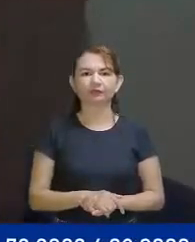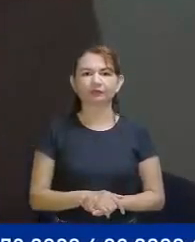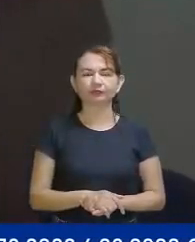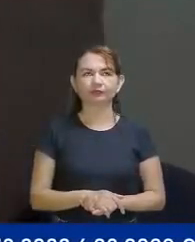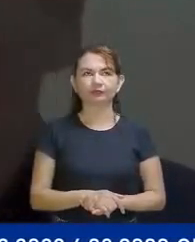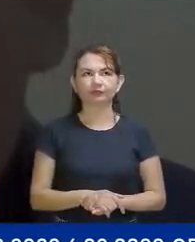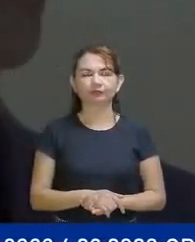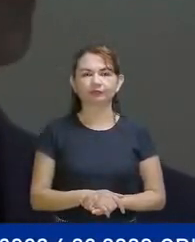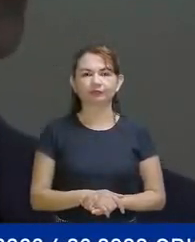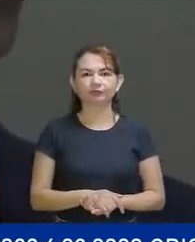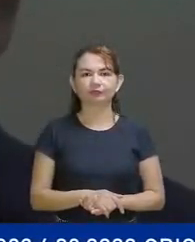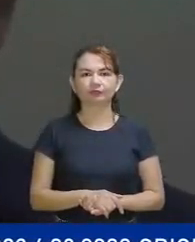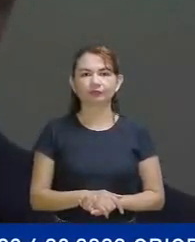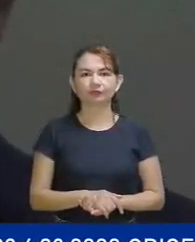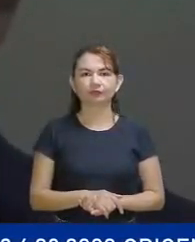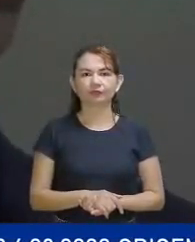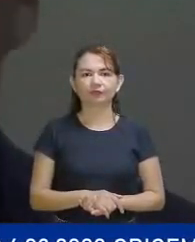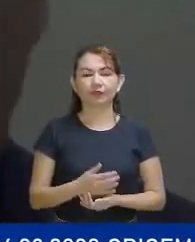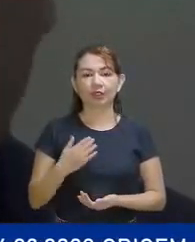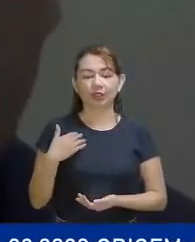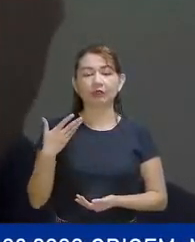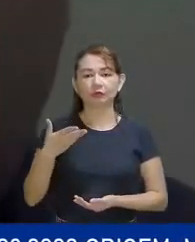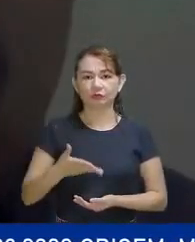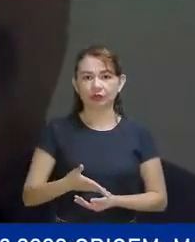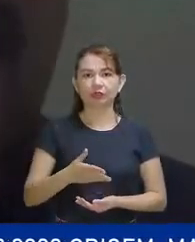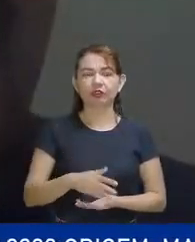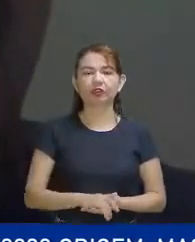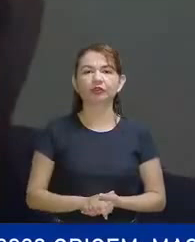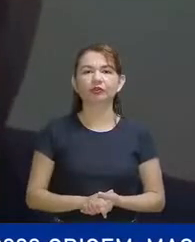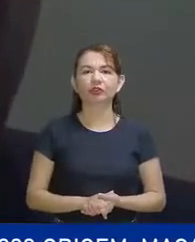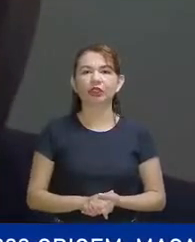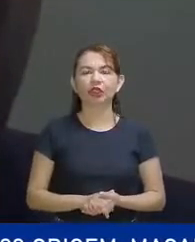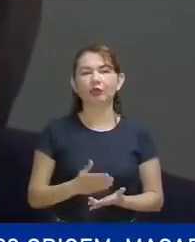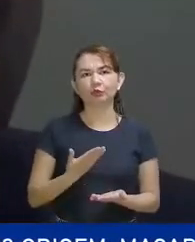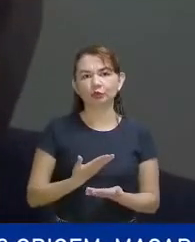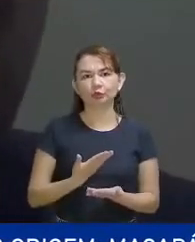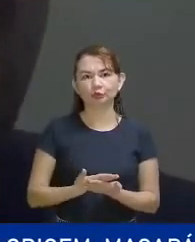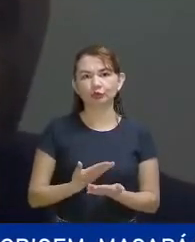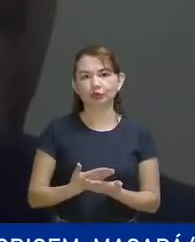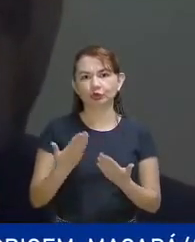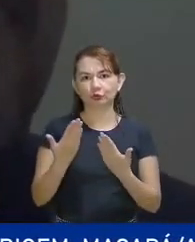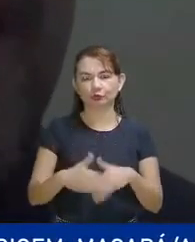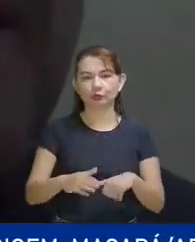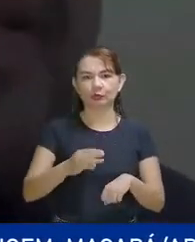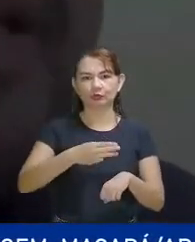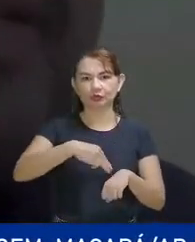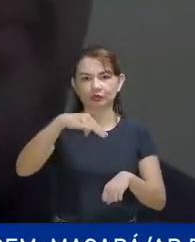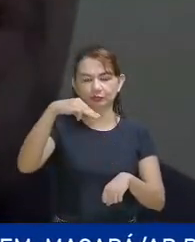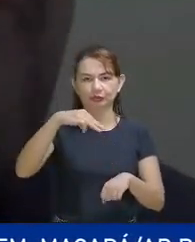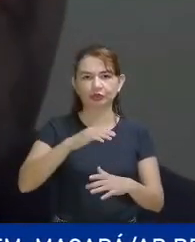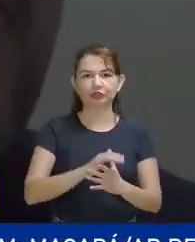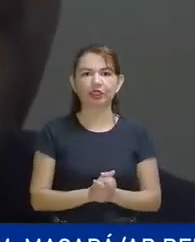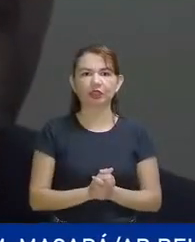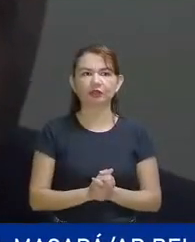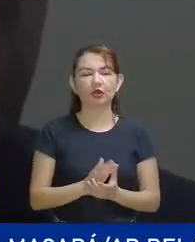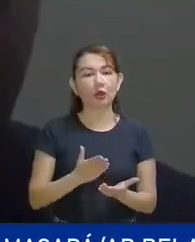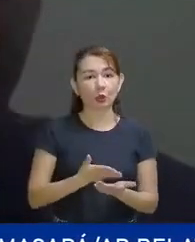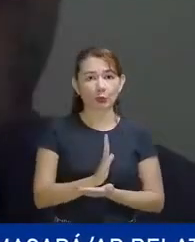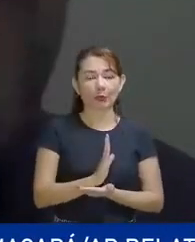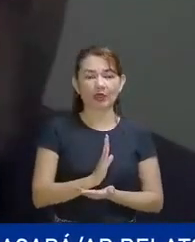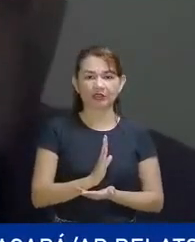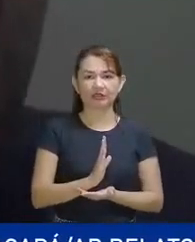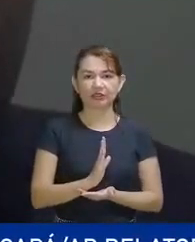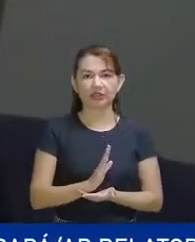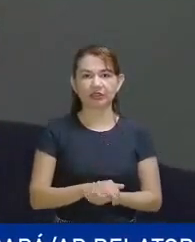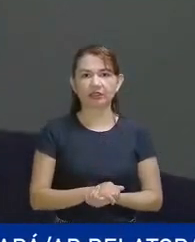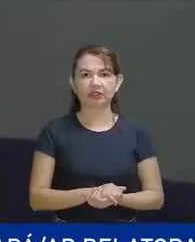na última exposição que eu tive no tribunal, estava estudando para uma prova de mestrado, e eu passei nessa prova,